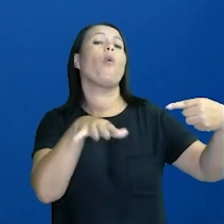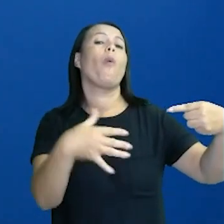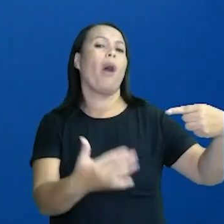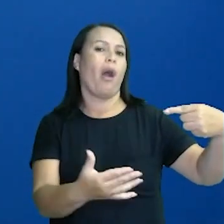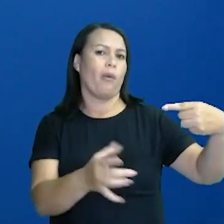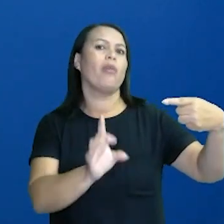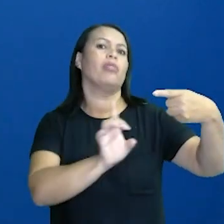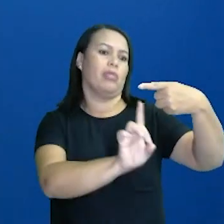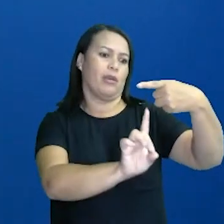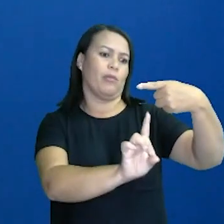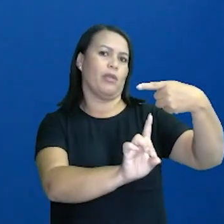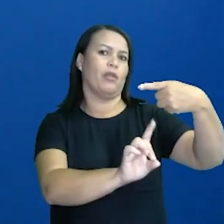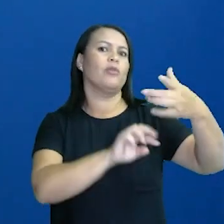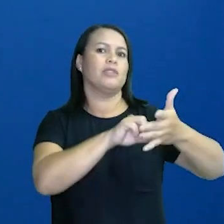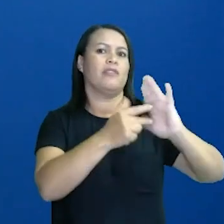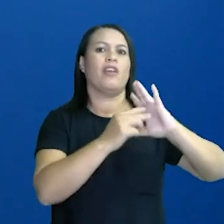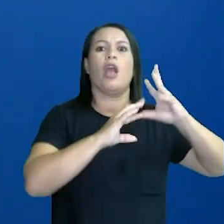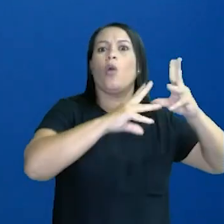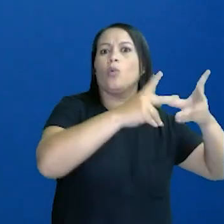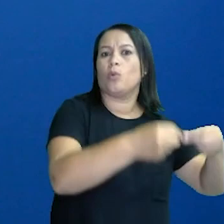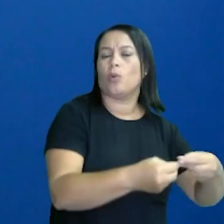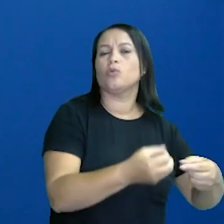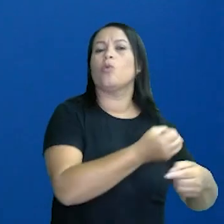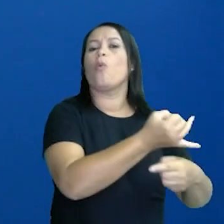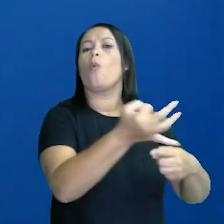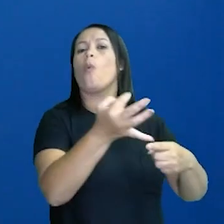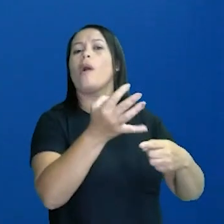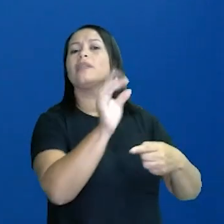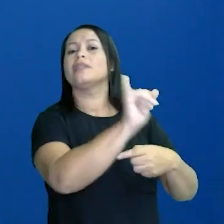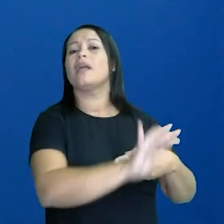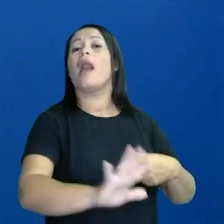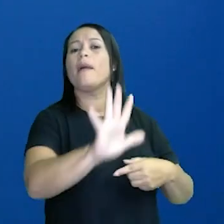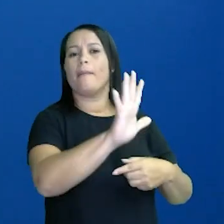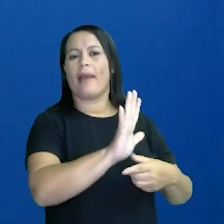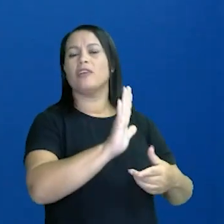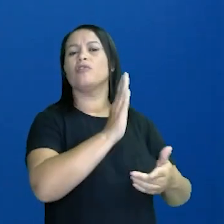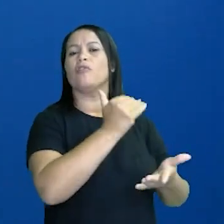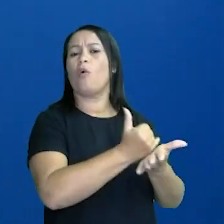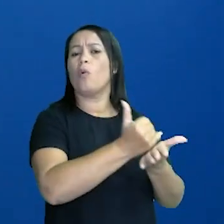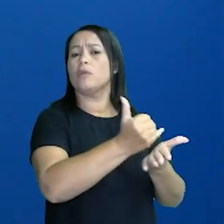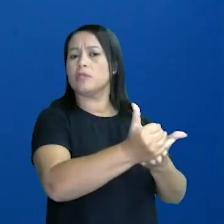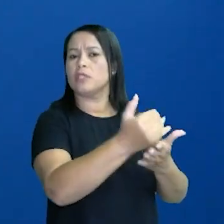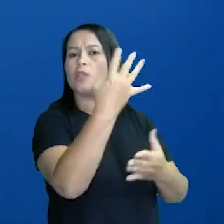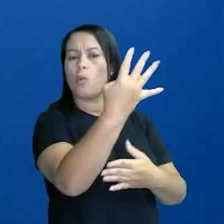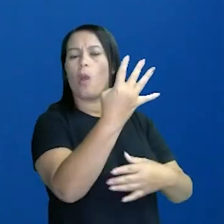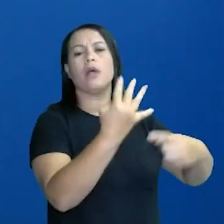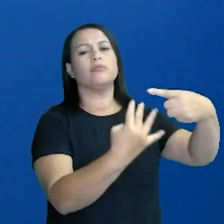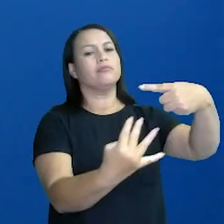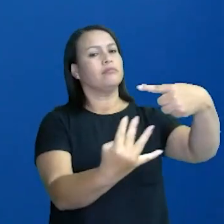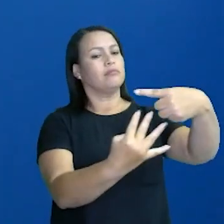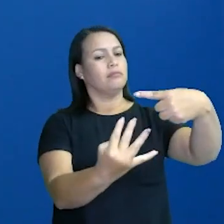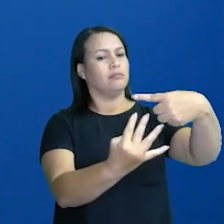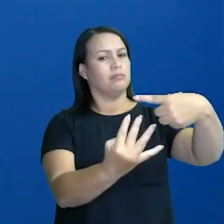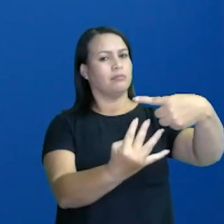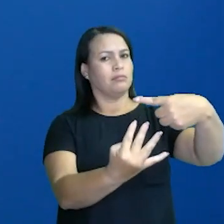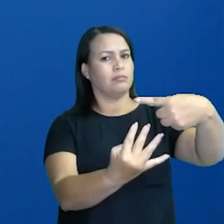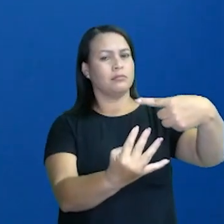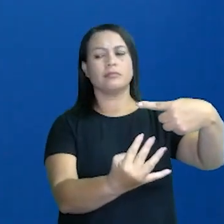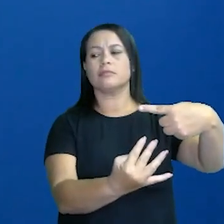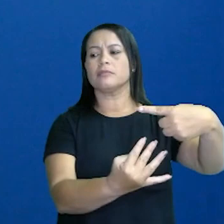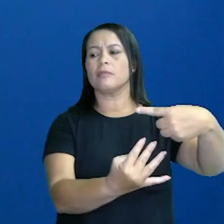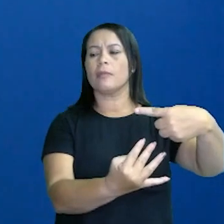meu denominador, né? Isso, o meu todo. Quantas partes essa minha figura foi dividida? Em 4 partes. Então, está aqui, ó, número